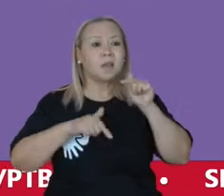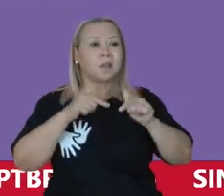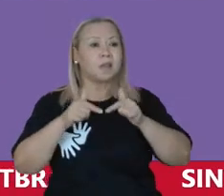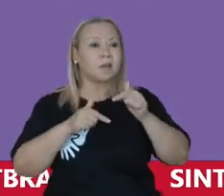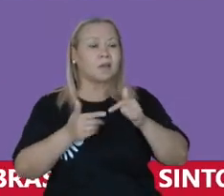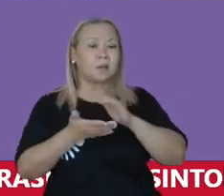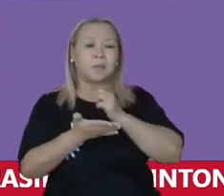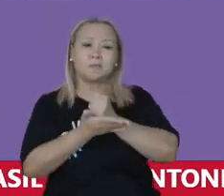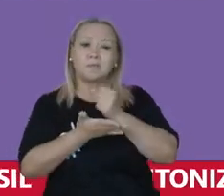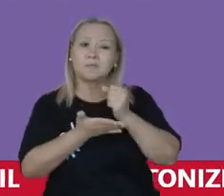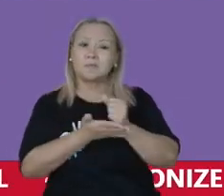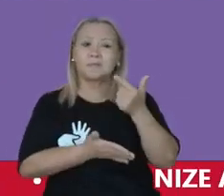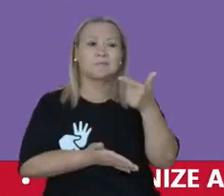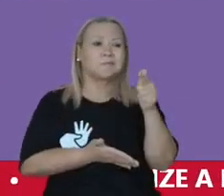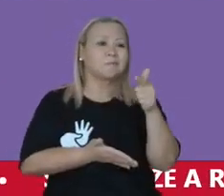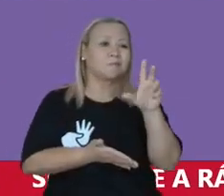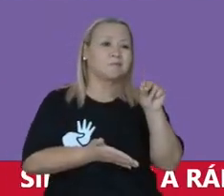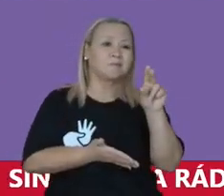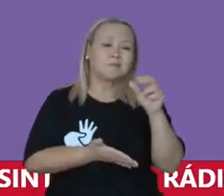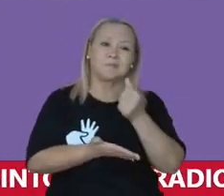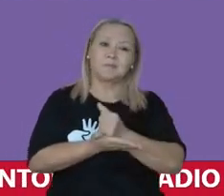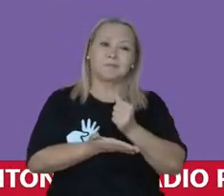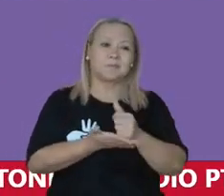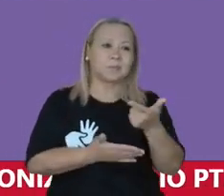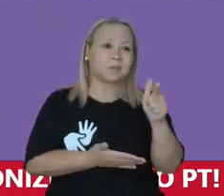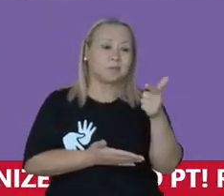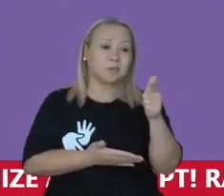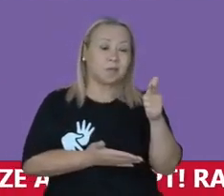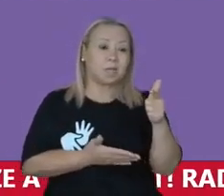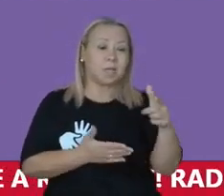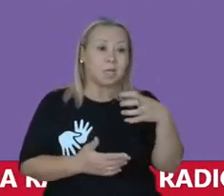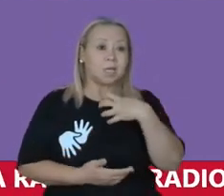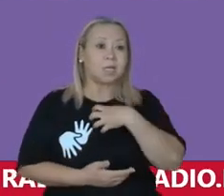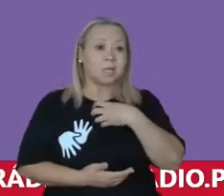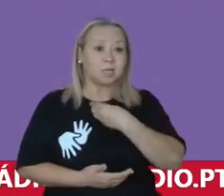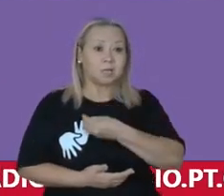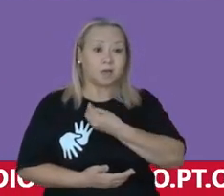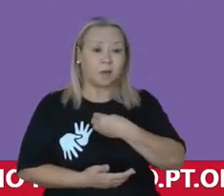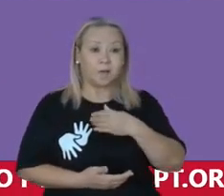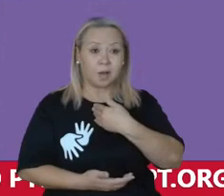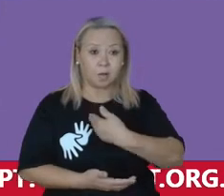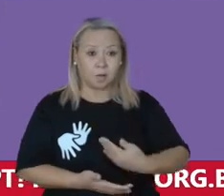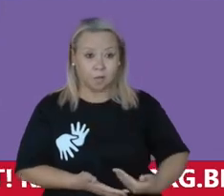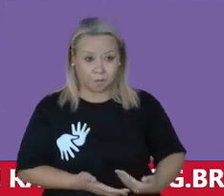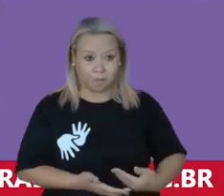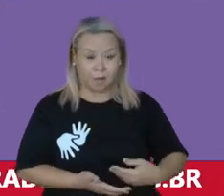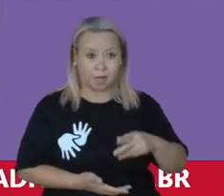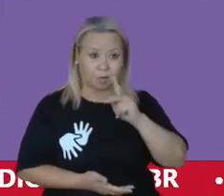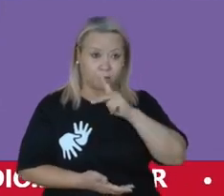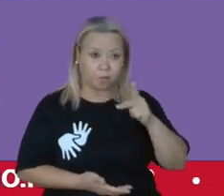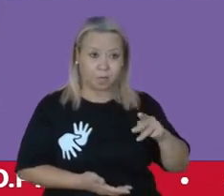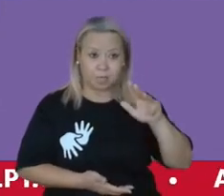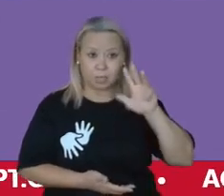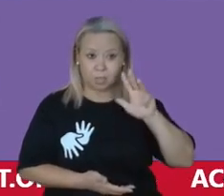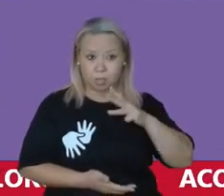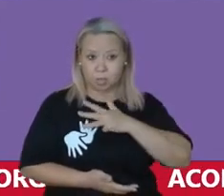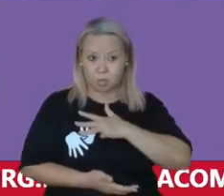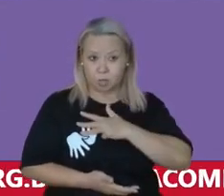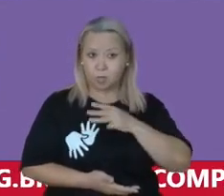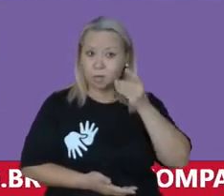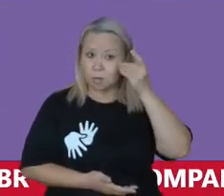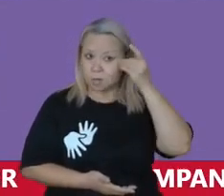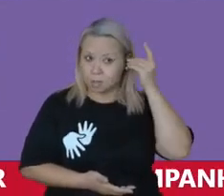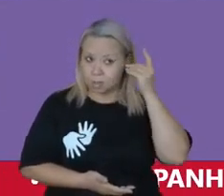sem carteira, sem registro. E essa situação, no governo do presidente Lula e da presidenta Dilma,